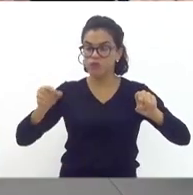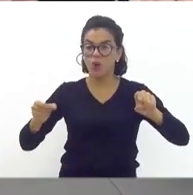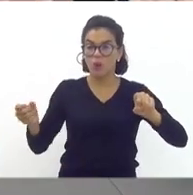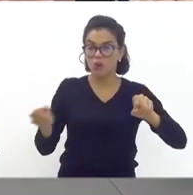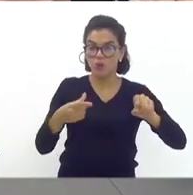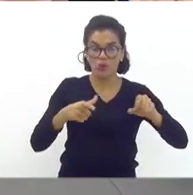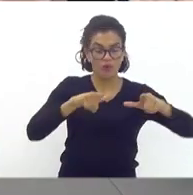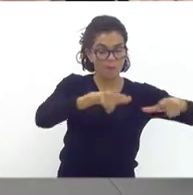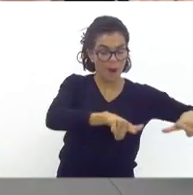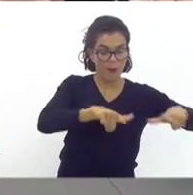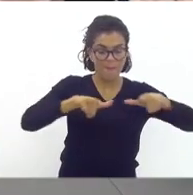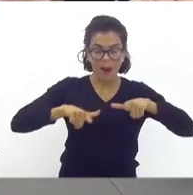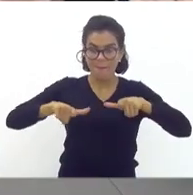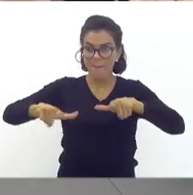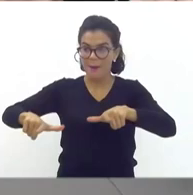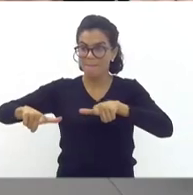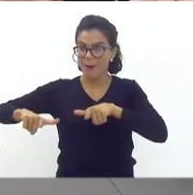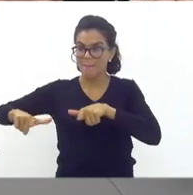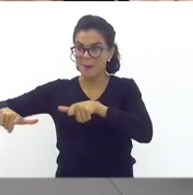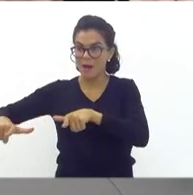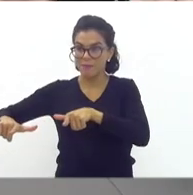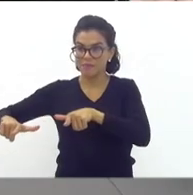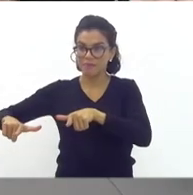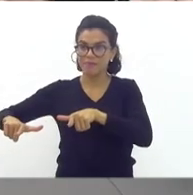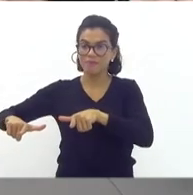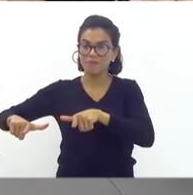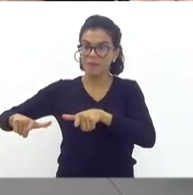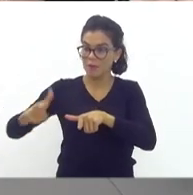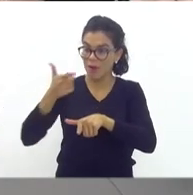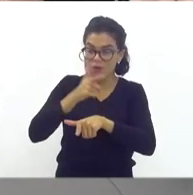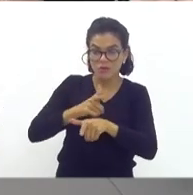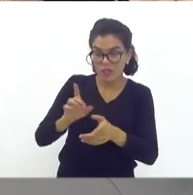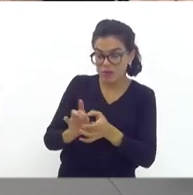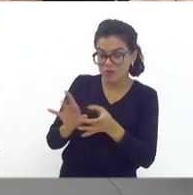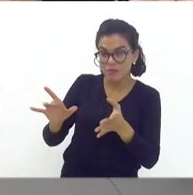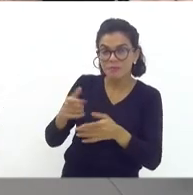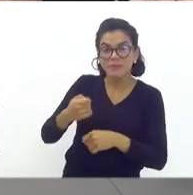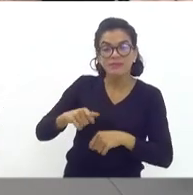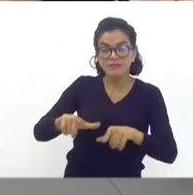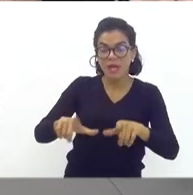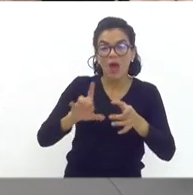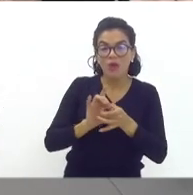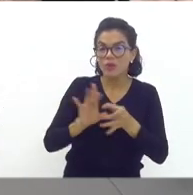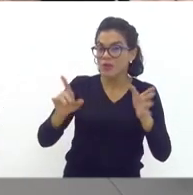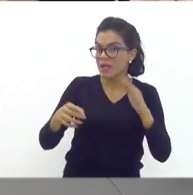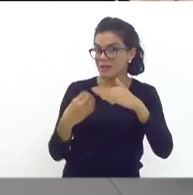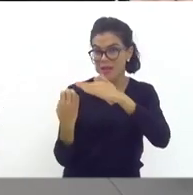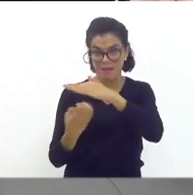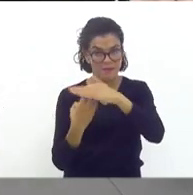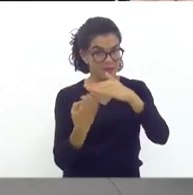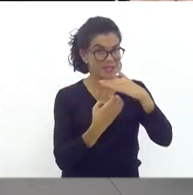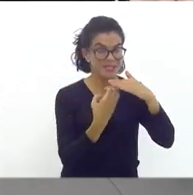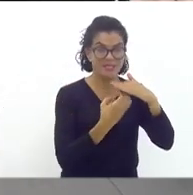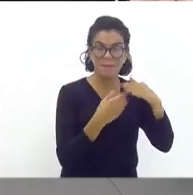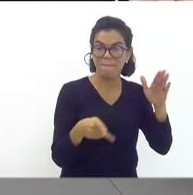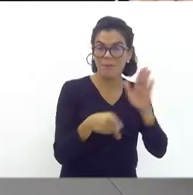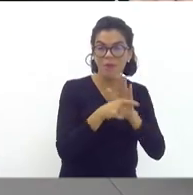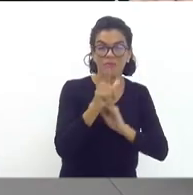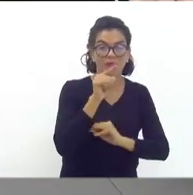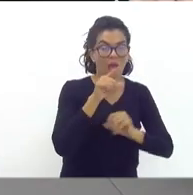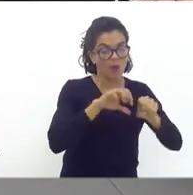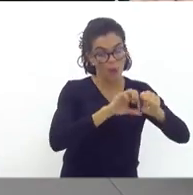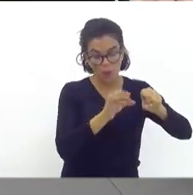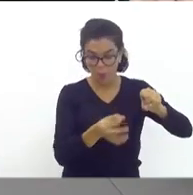também para ter uma uma autorização eles precisam ter uma autorização das concessionárias saneamento você imagina